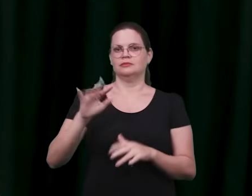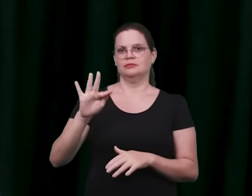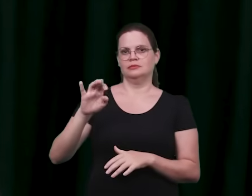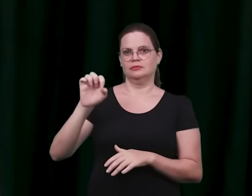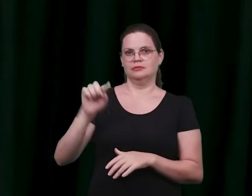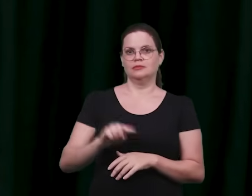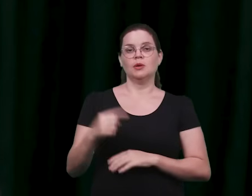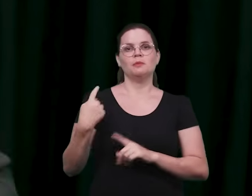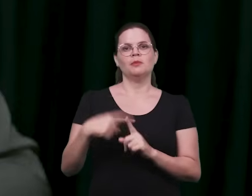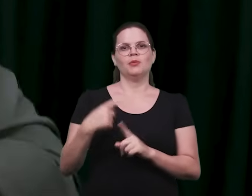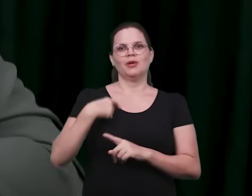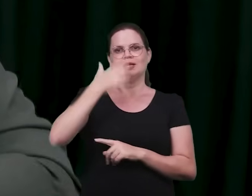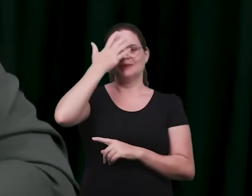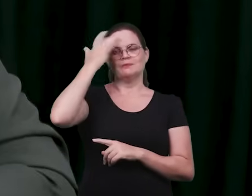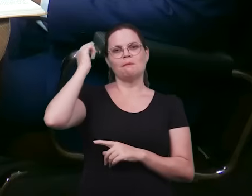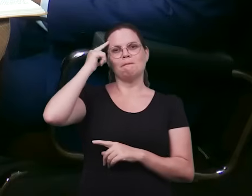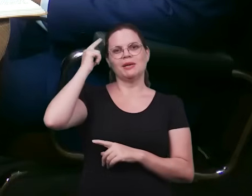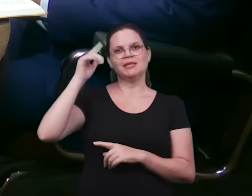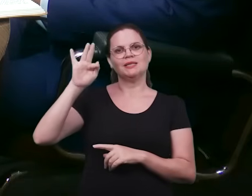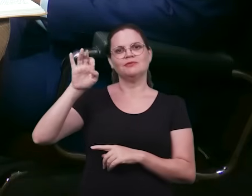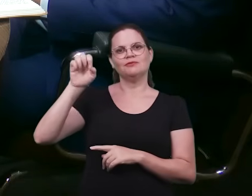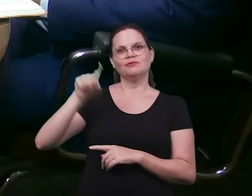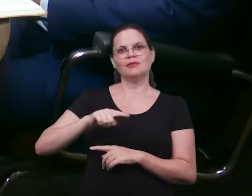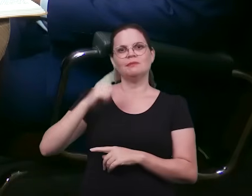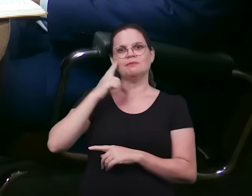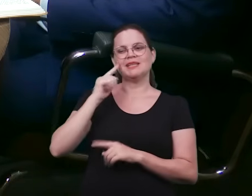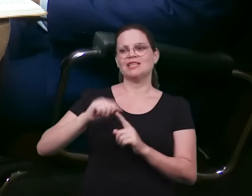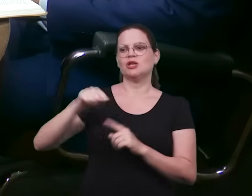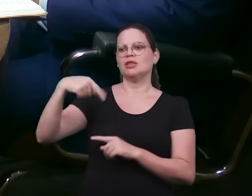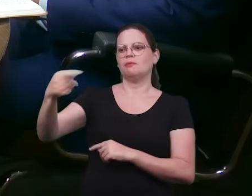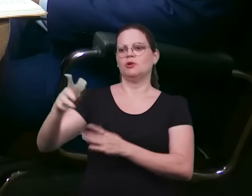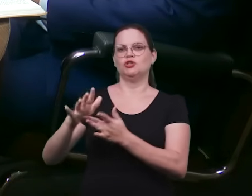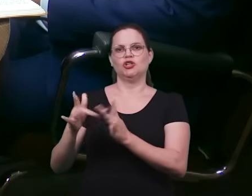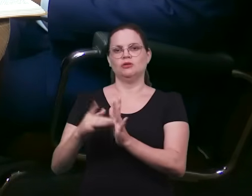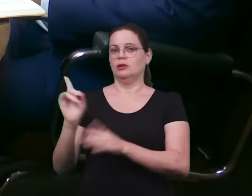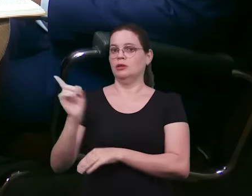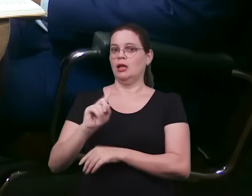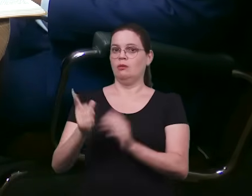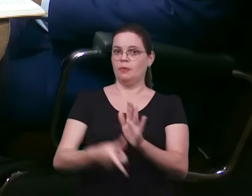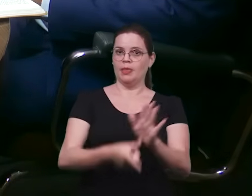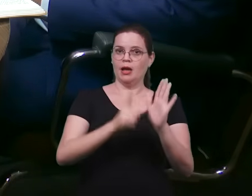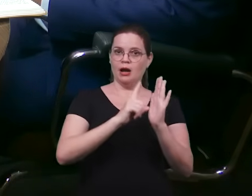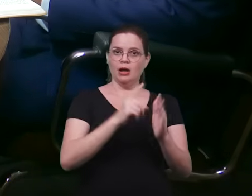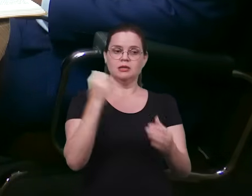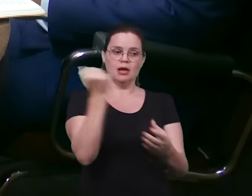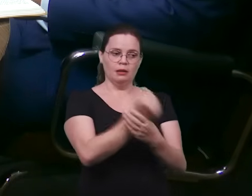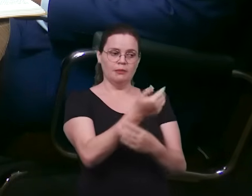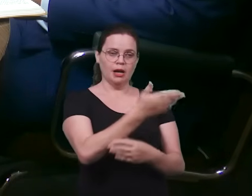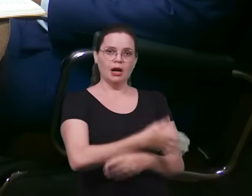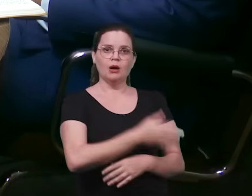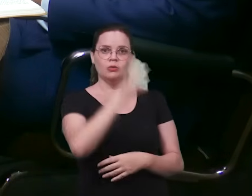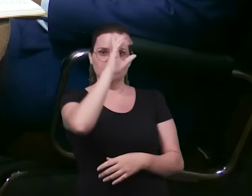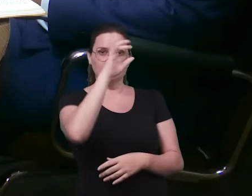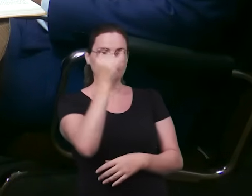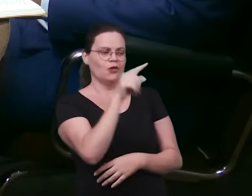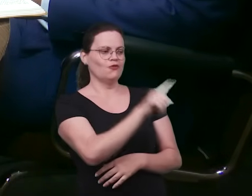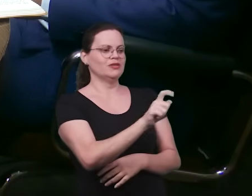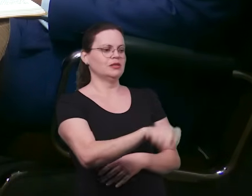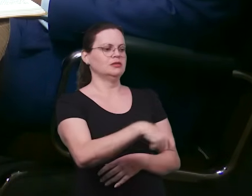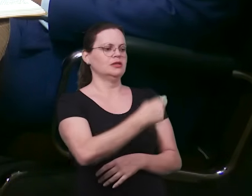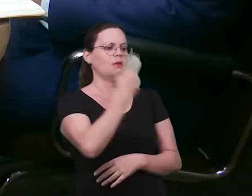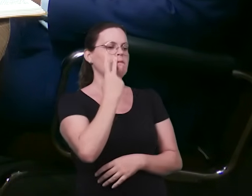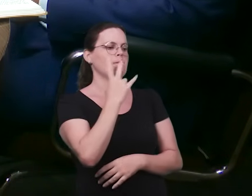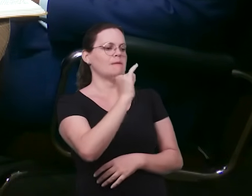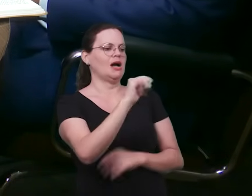As pessoas pensam em fé achando que é só depois de Jesus, mas Abraão é chamado pai da fé. Pai da